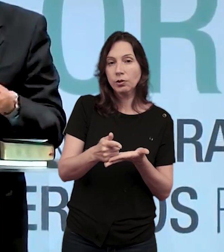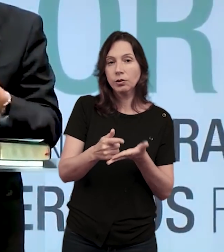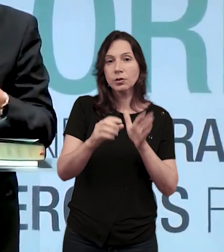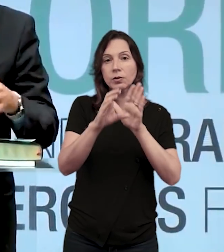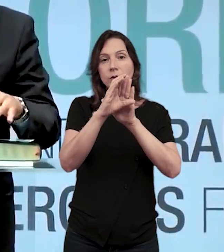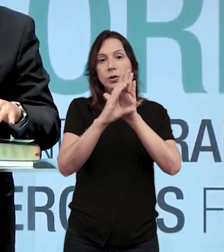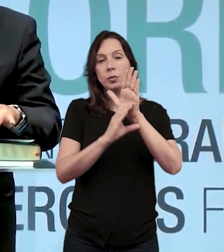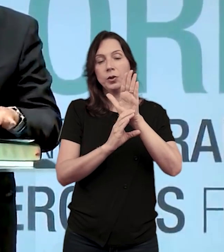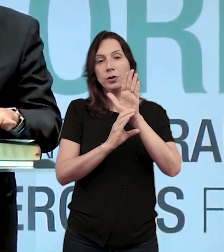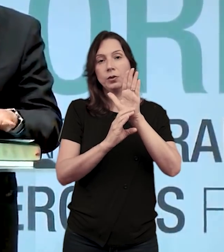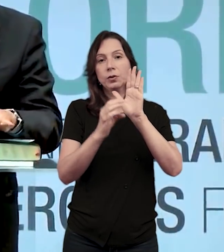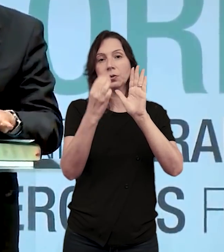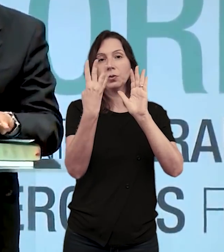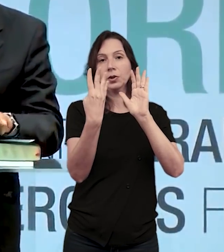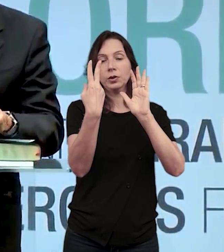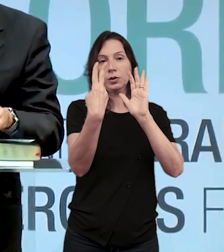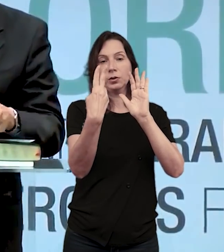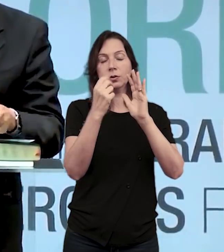42,